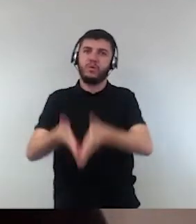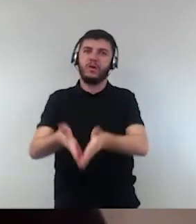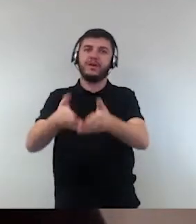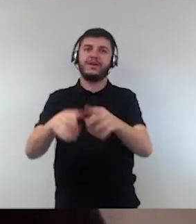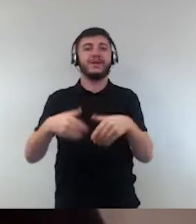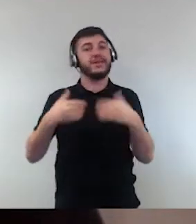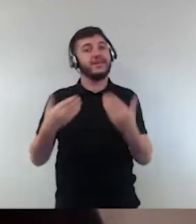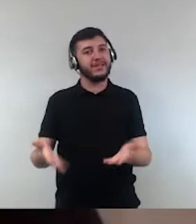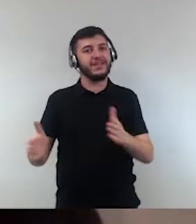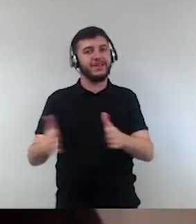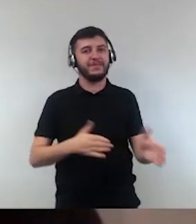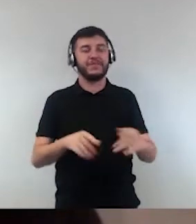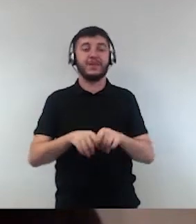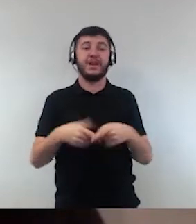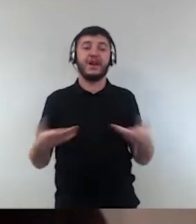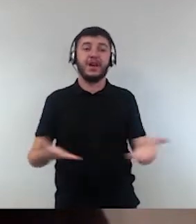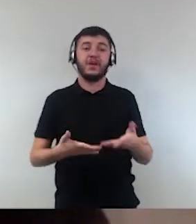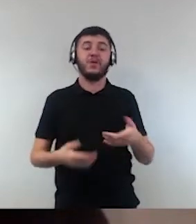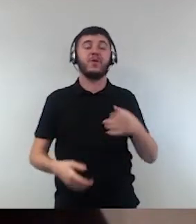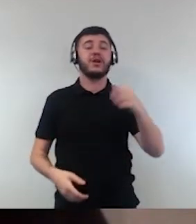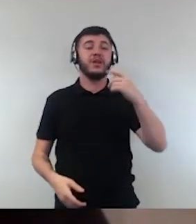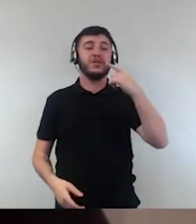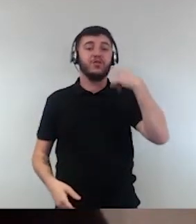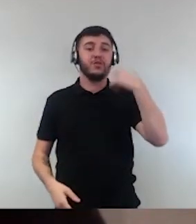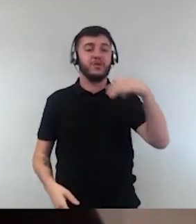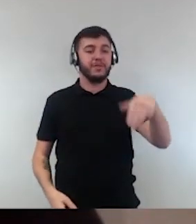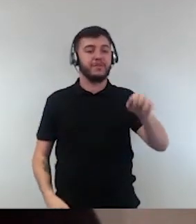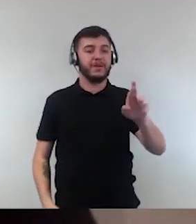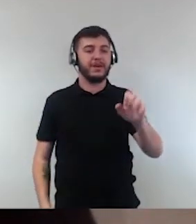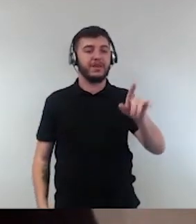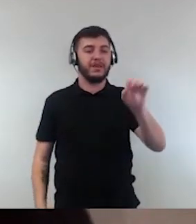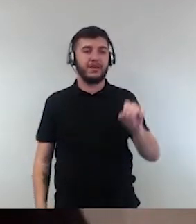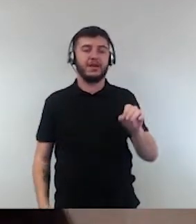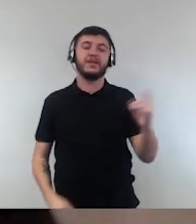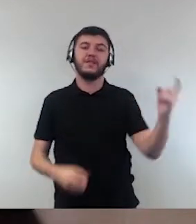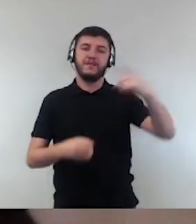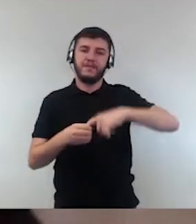doutor Marcelo, devolvo a palavra ao senhor e fico no aguardo do debate.